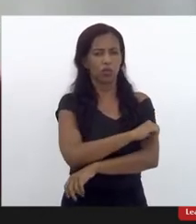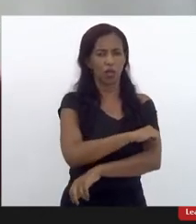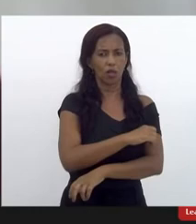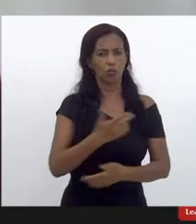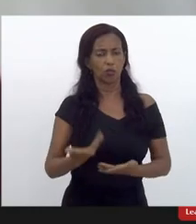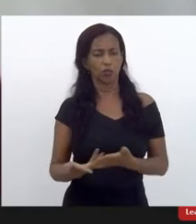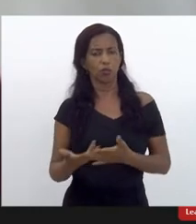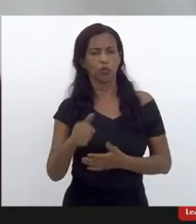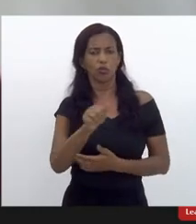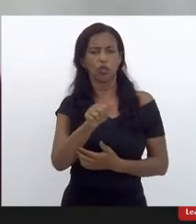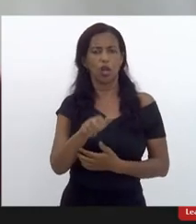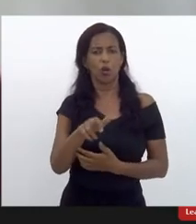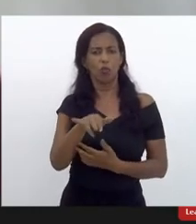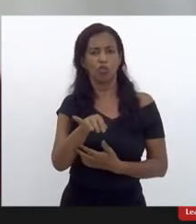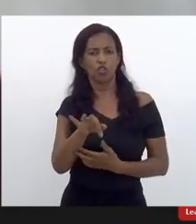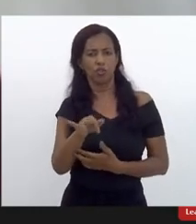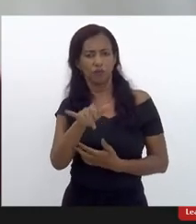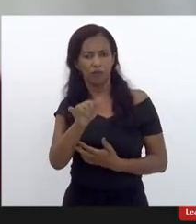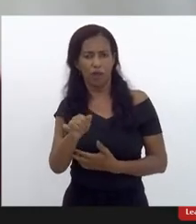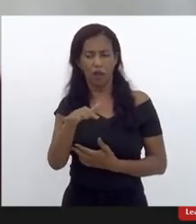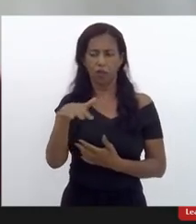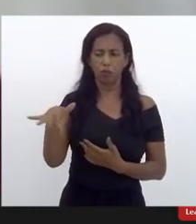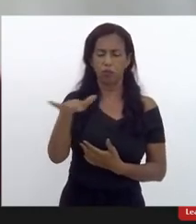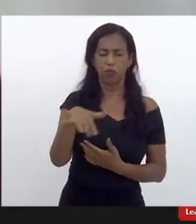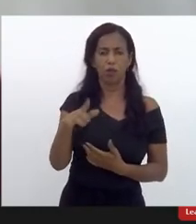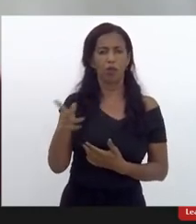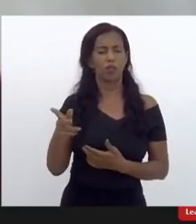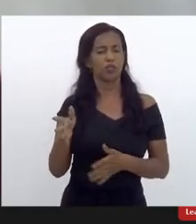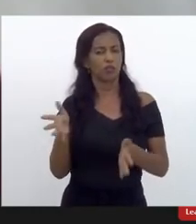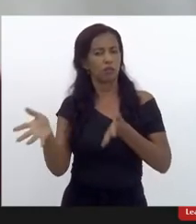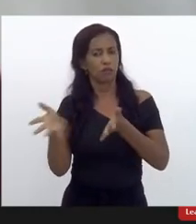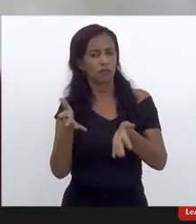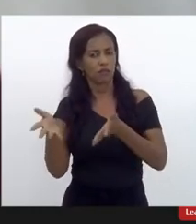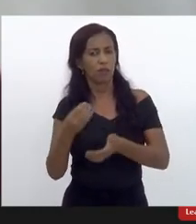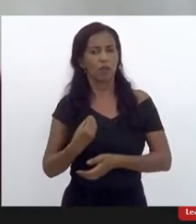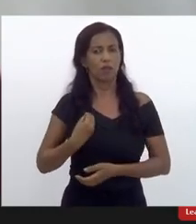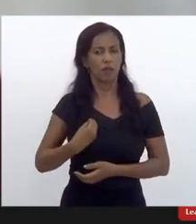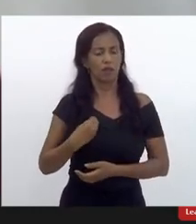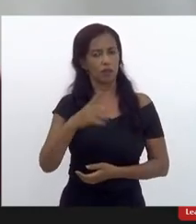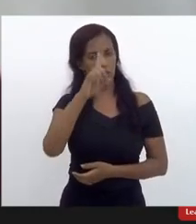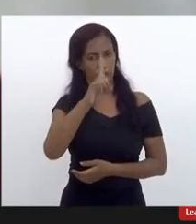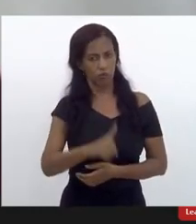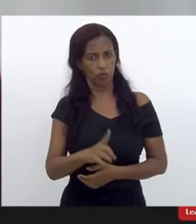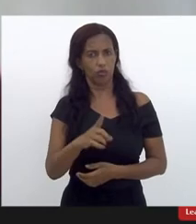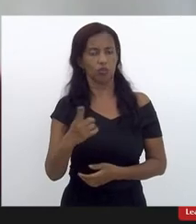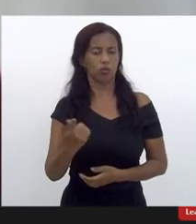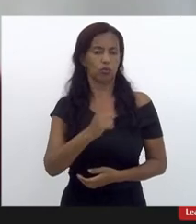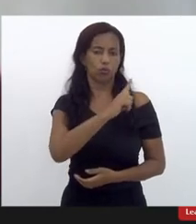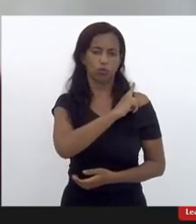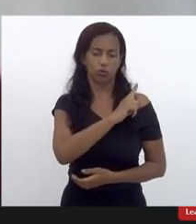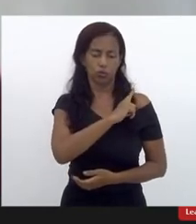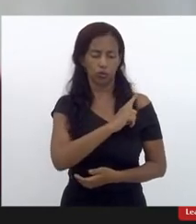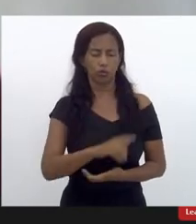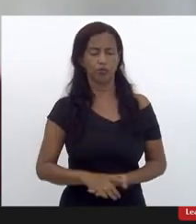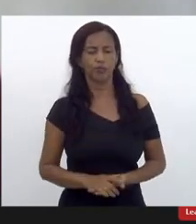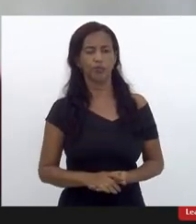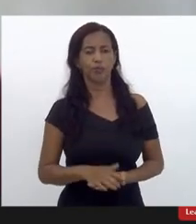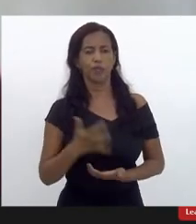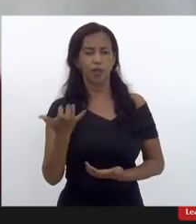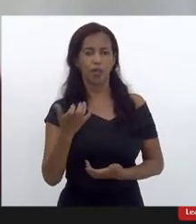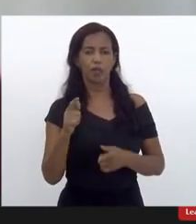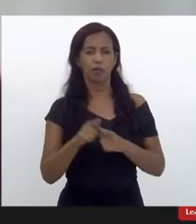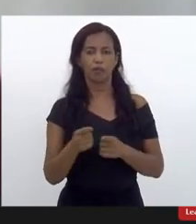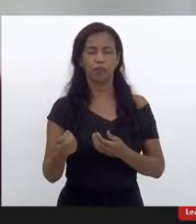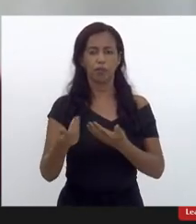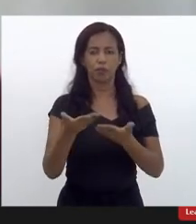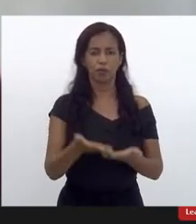de almoxarifado. A gente está licitando isso para facilitar a vida do nosso diretor, do nosso gestor. Quero colocar também aqui,